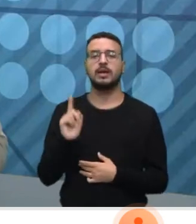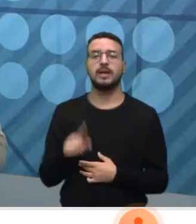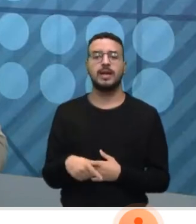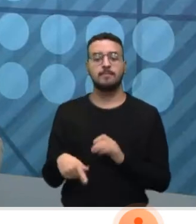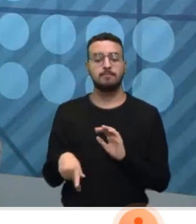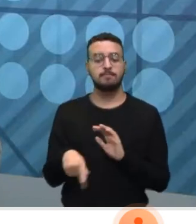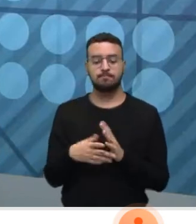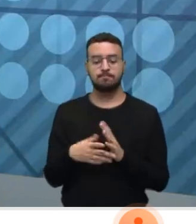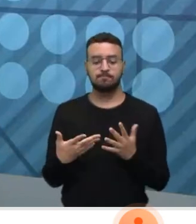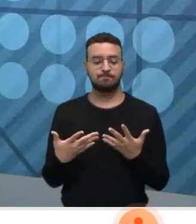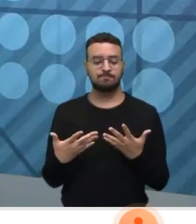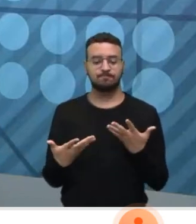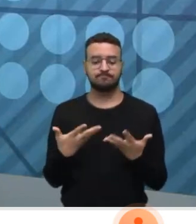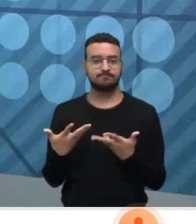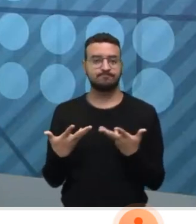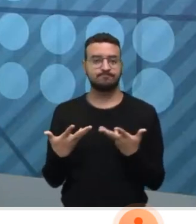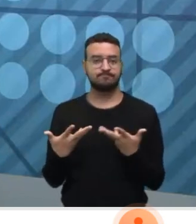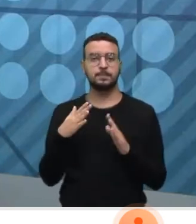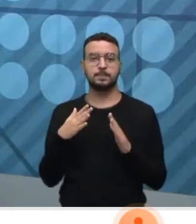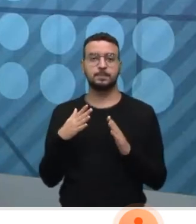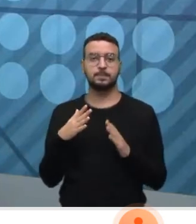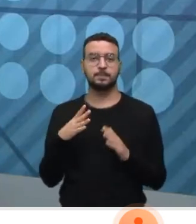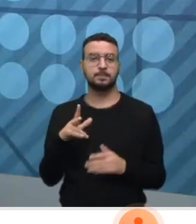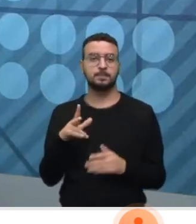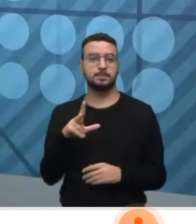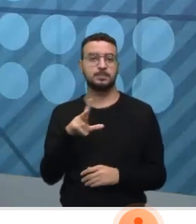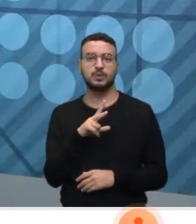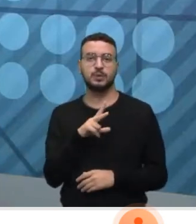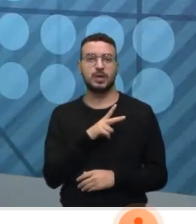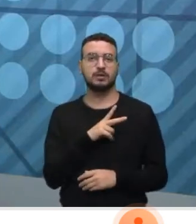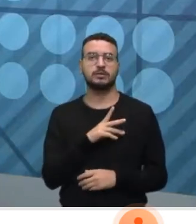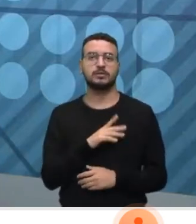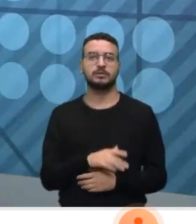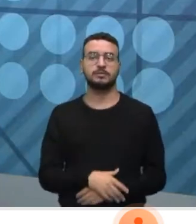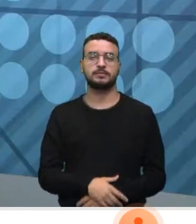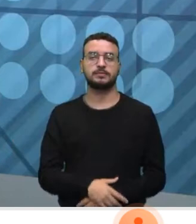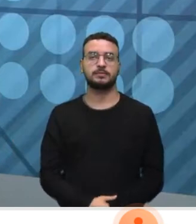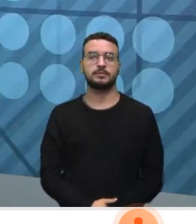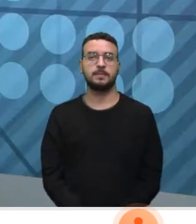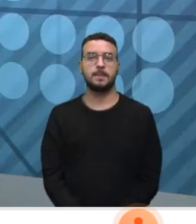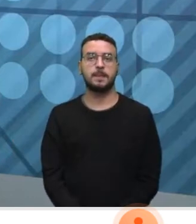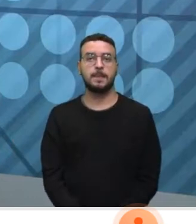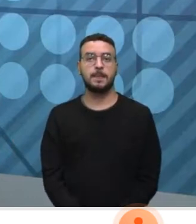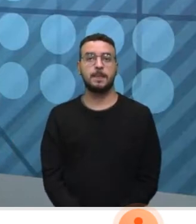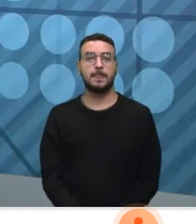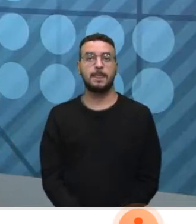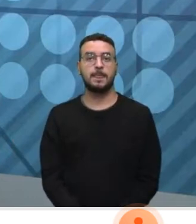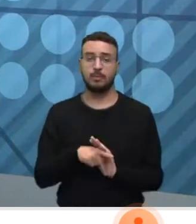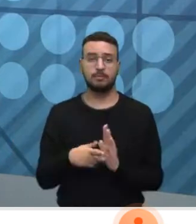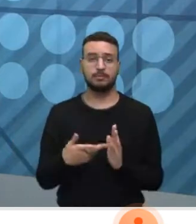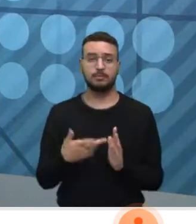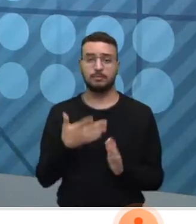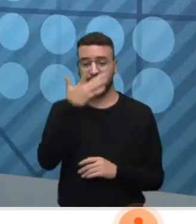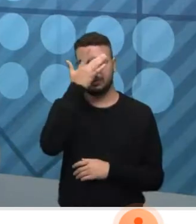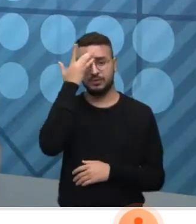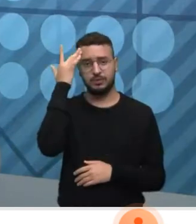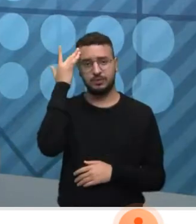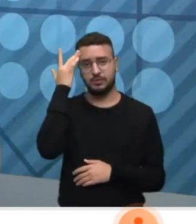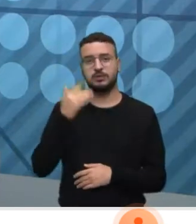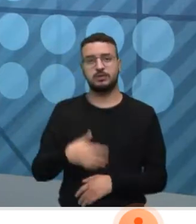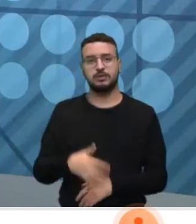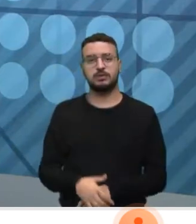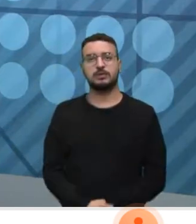pessoal, tá? Então, casa própria, carro próprio, então algo que é muito próximo, muito pessoal.